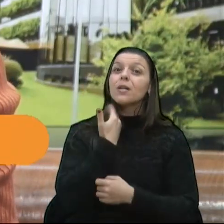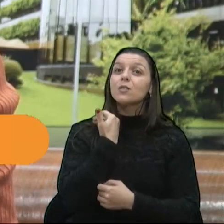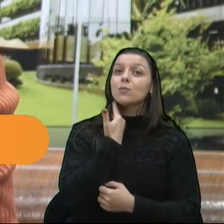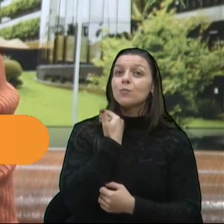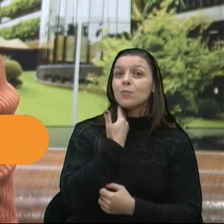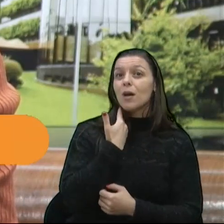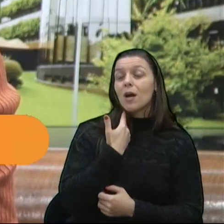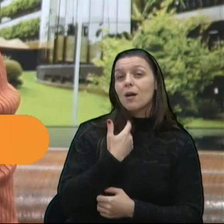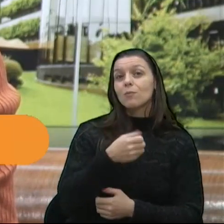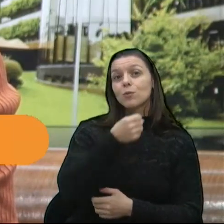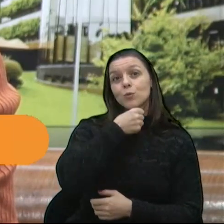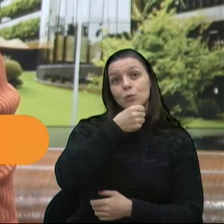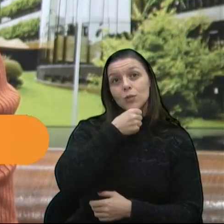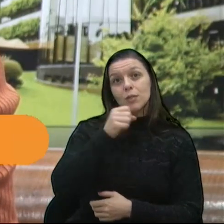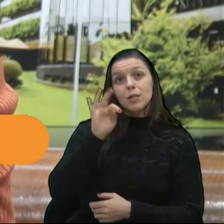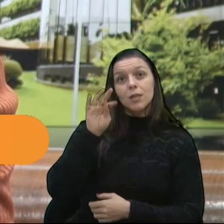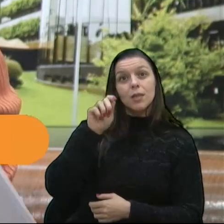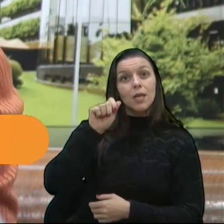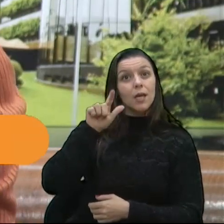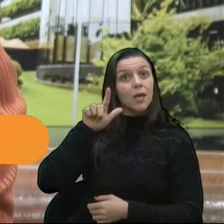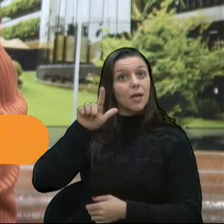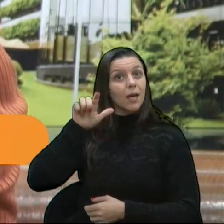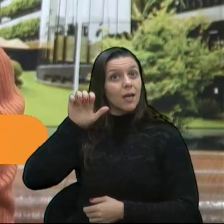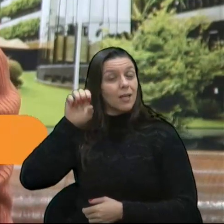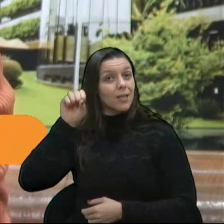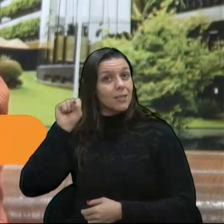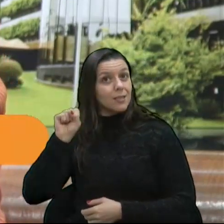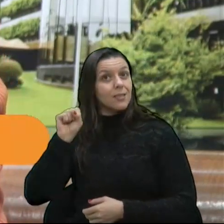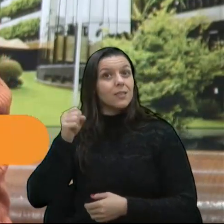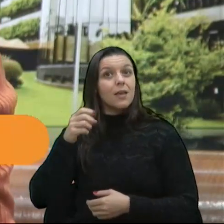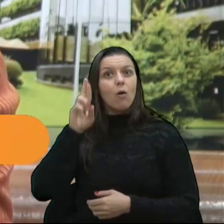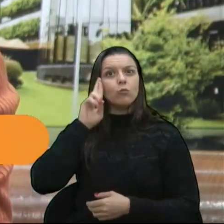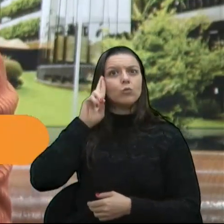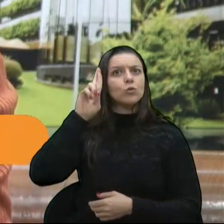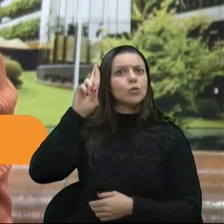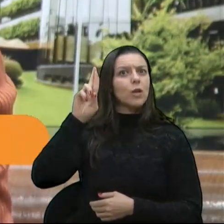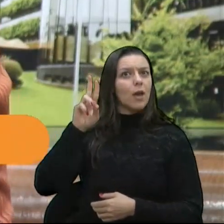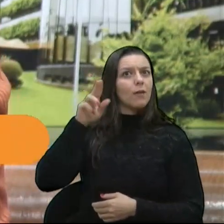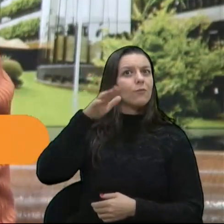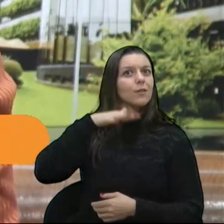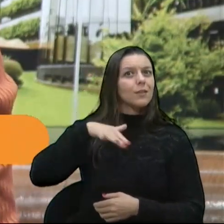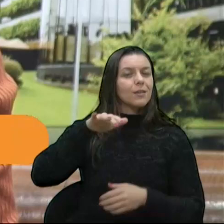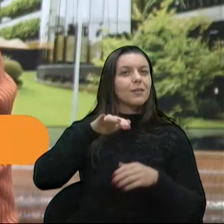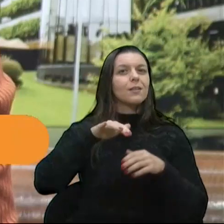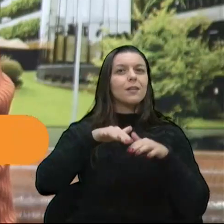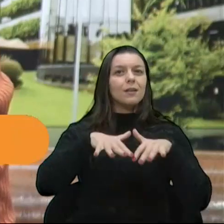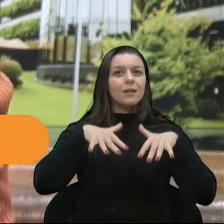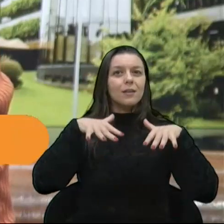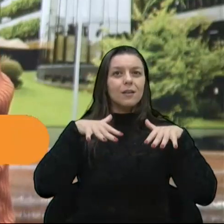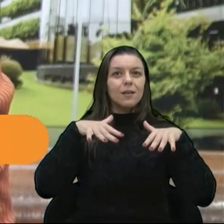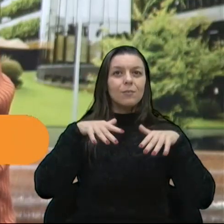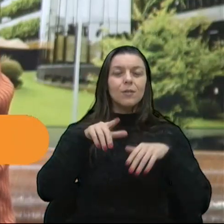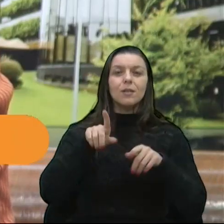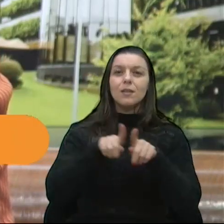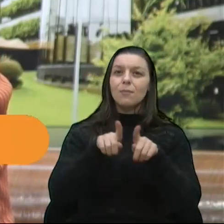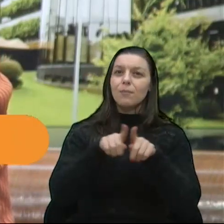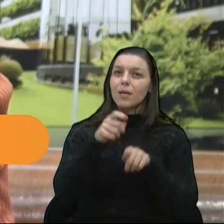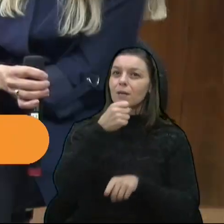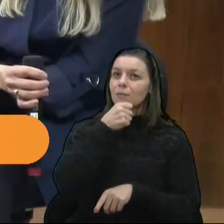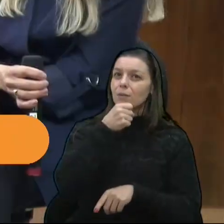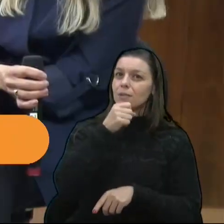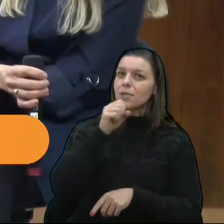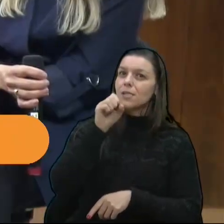com o jornalista Thales Hermiliato, que é o chefe da assessoria de comunicação aqui da casa, com o comentarista da